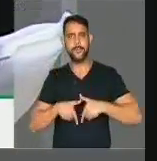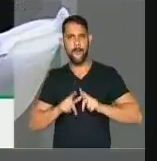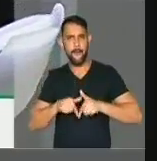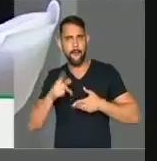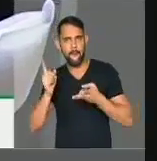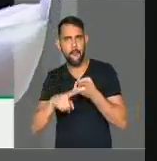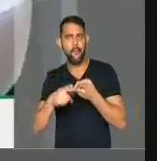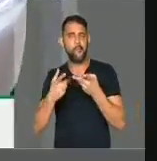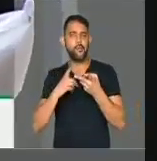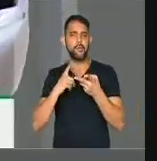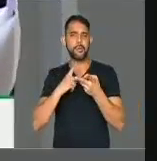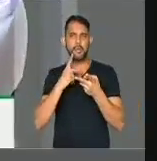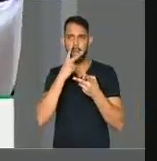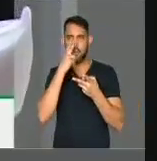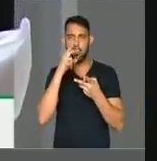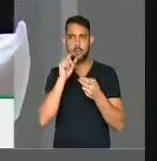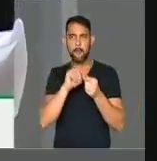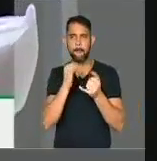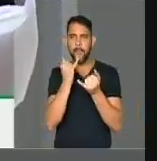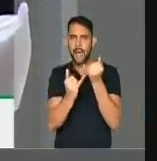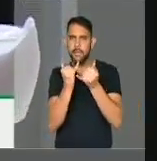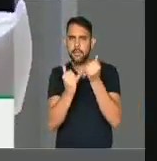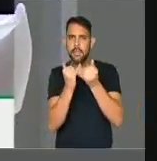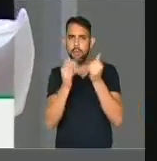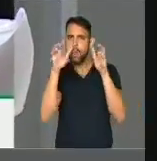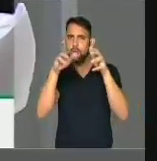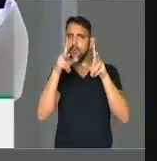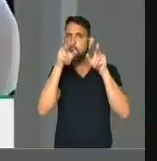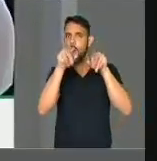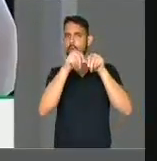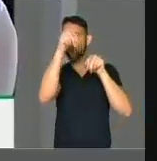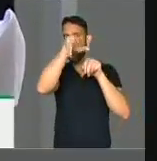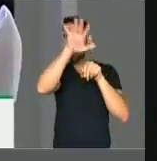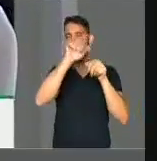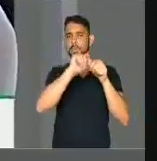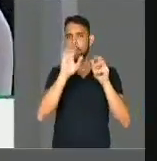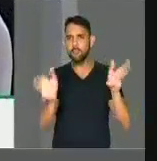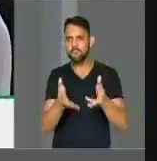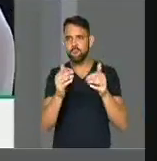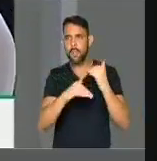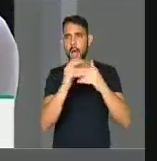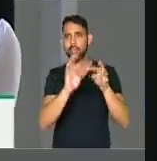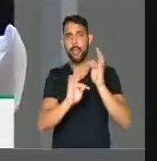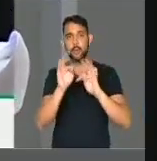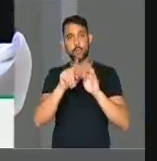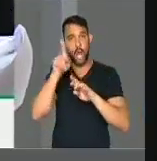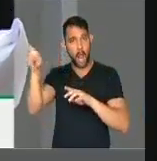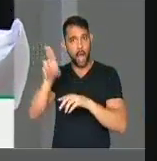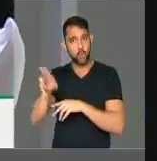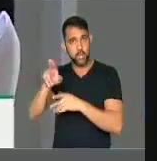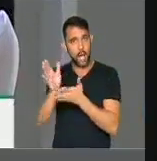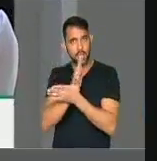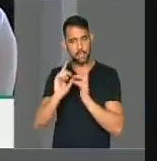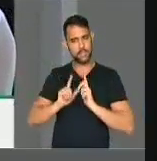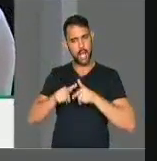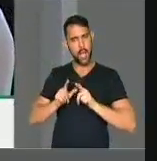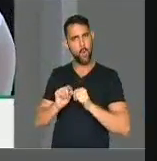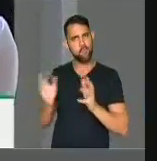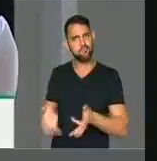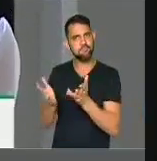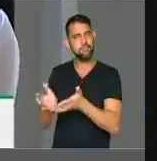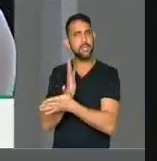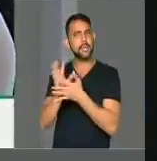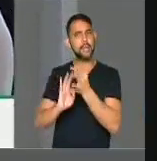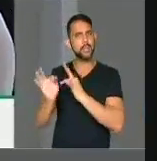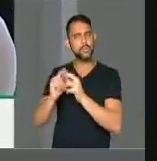Israel, tem esse pluviométrico parecido com o do Nordeste e há desenvolvimentos, há tecnologia para desenvolver aquele